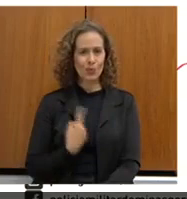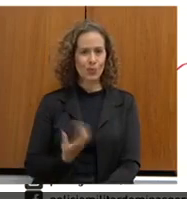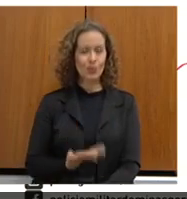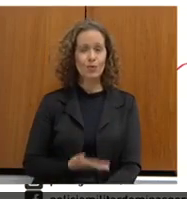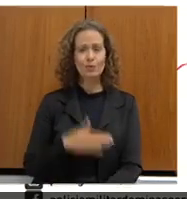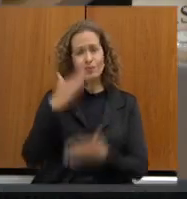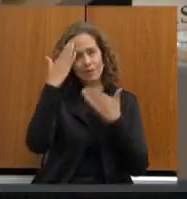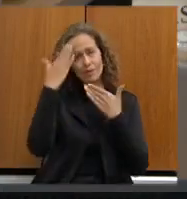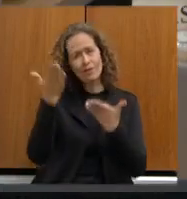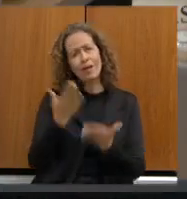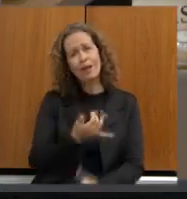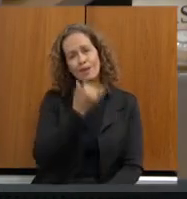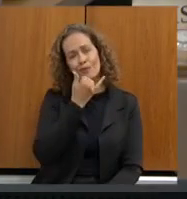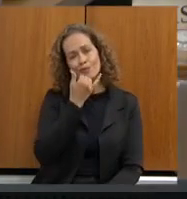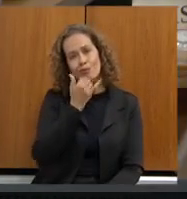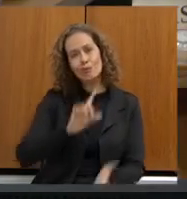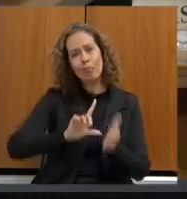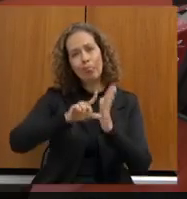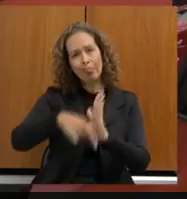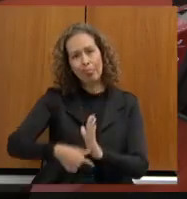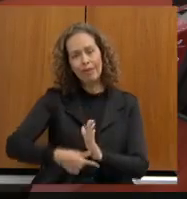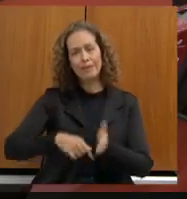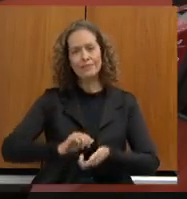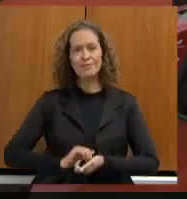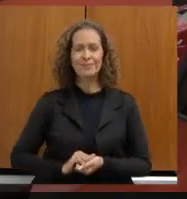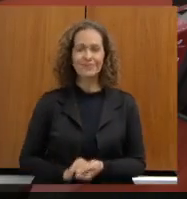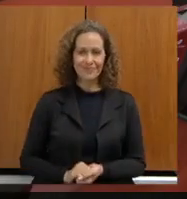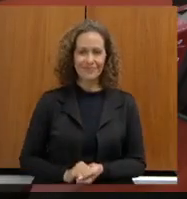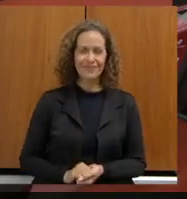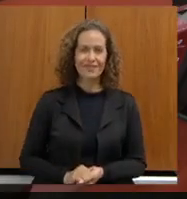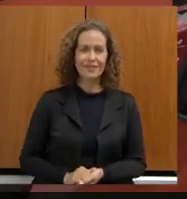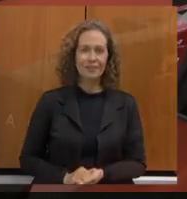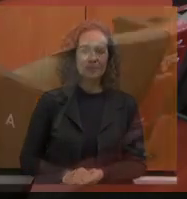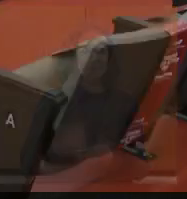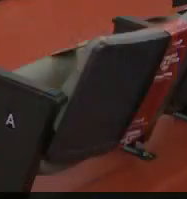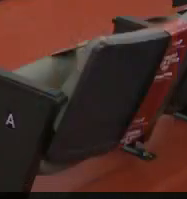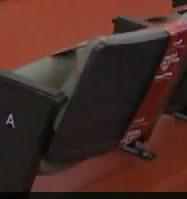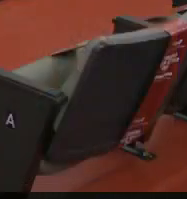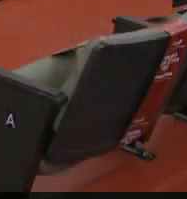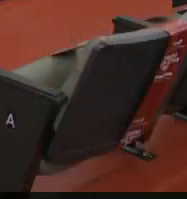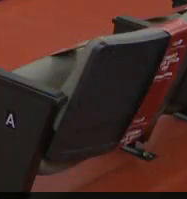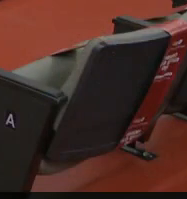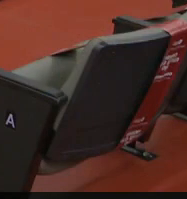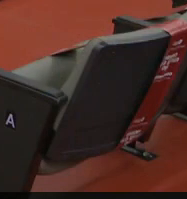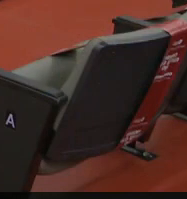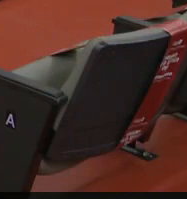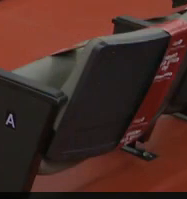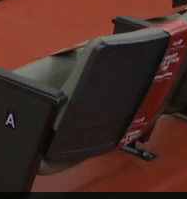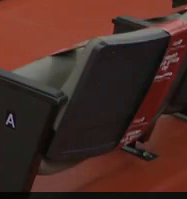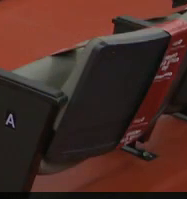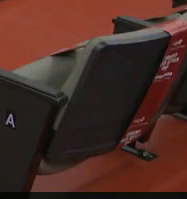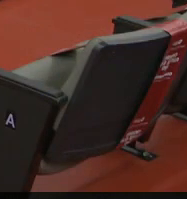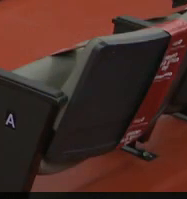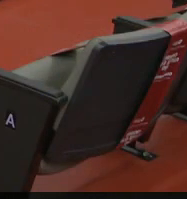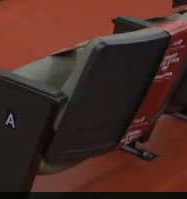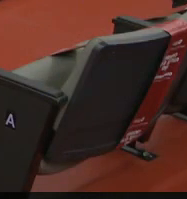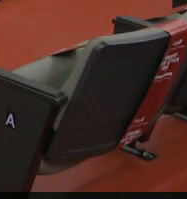Desculpa ter sede do horário para descermos ao comandante-geral da Polícia Militar